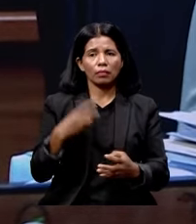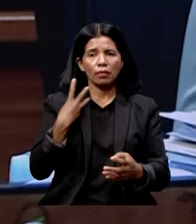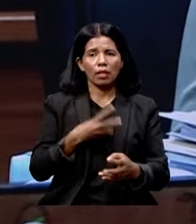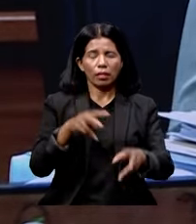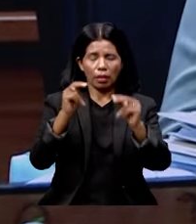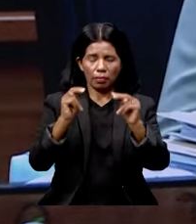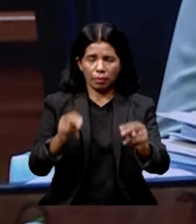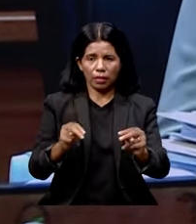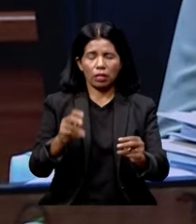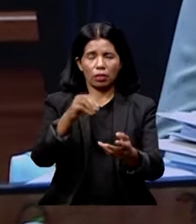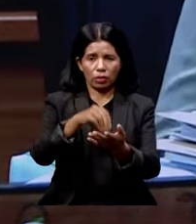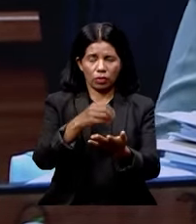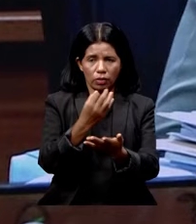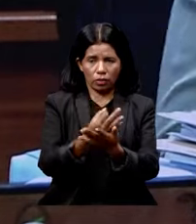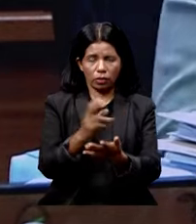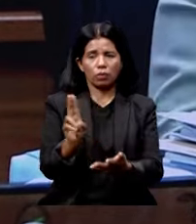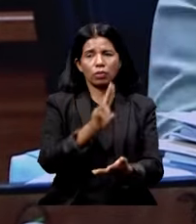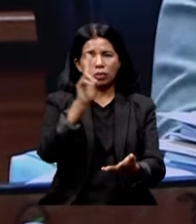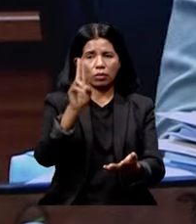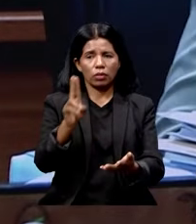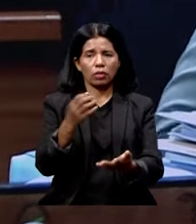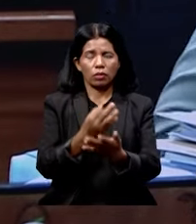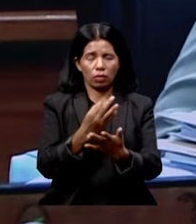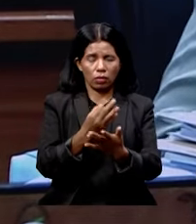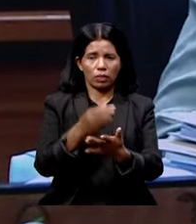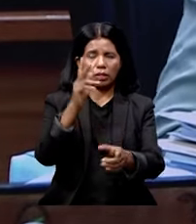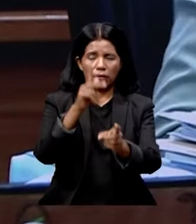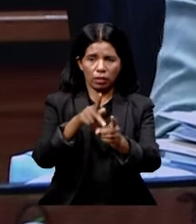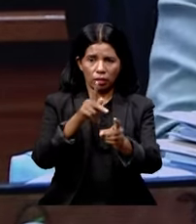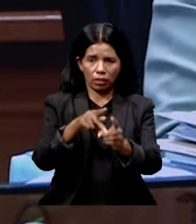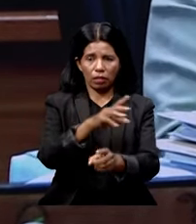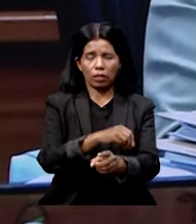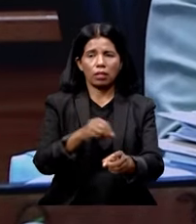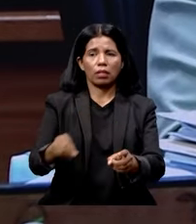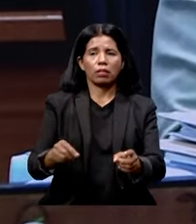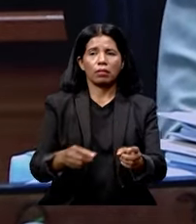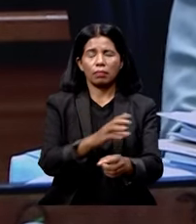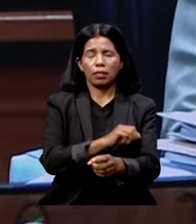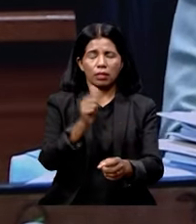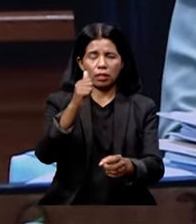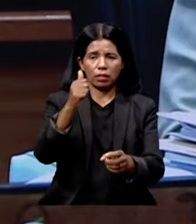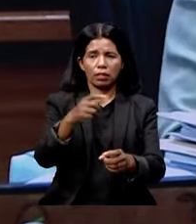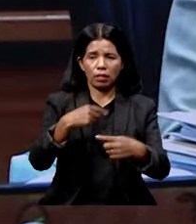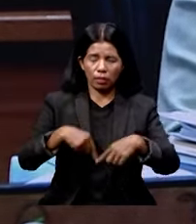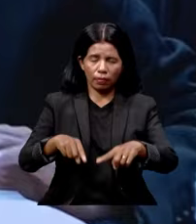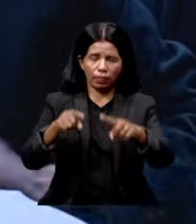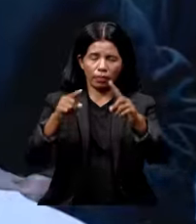precisa prudente e a utilização do fundo petrolífero, nebe daqui a 10 anos vai